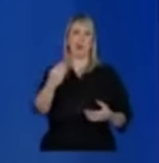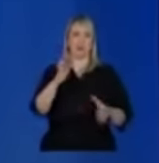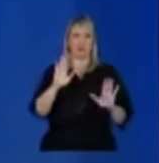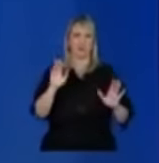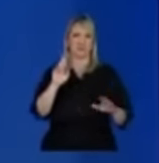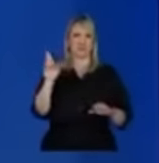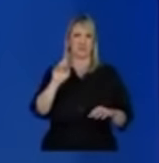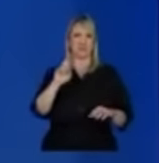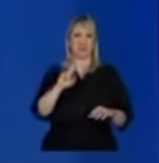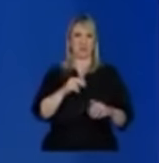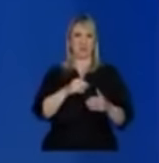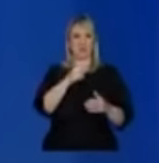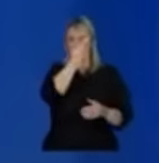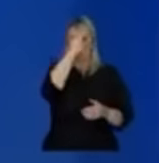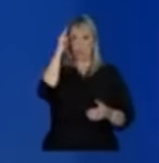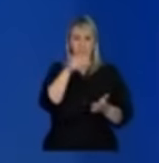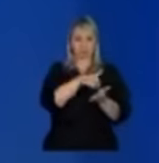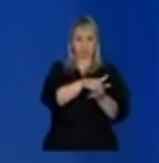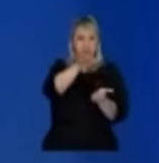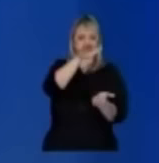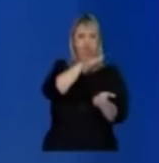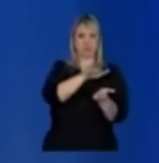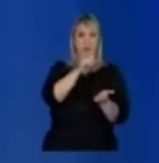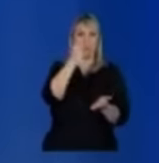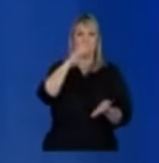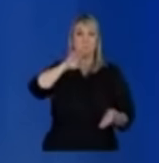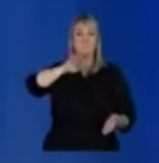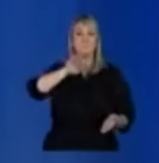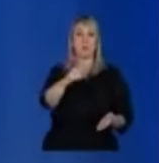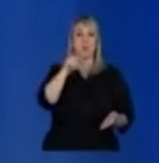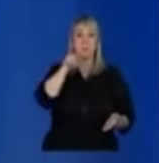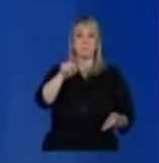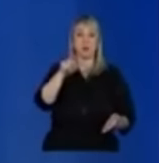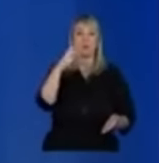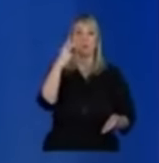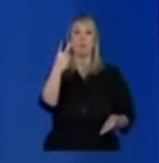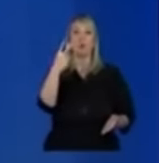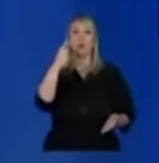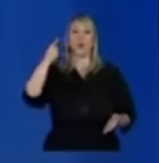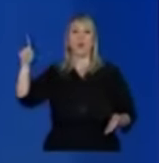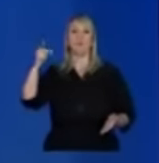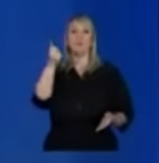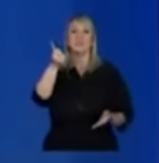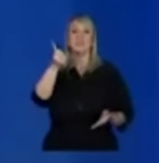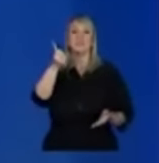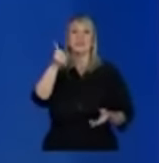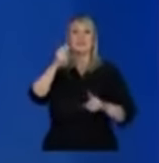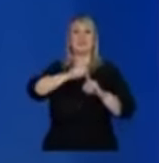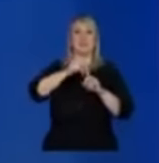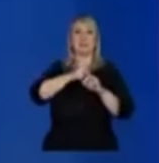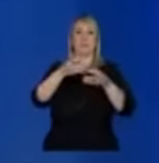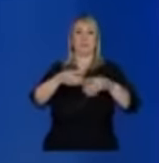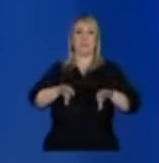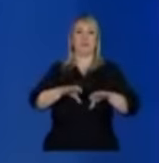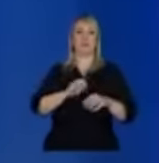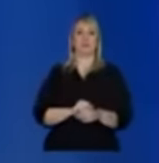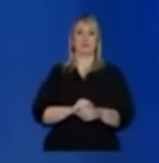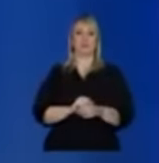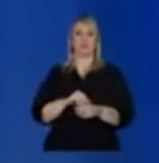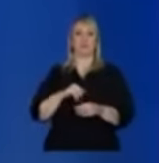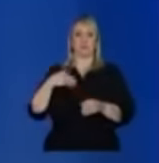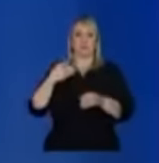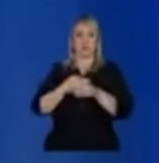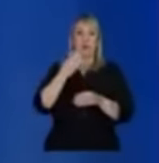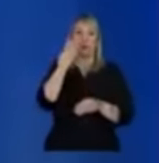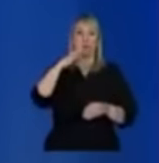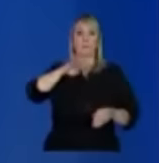O Uber já acumulou 1 bilhão.2 nos últimos 6 meses de prejuízo e já acumulou 4